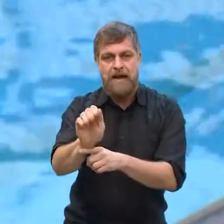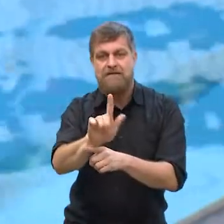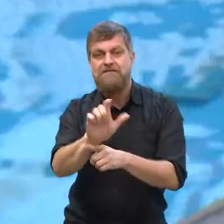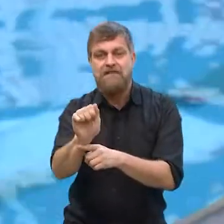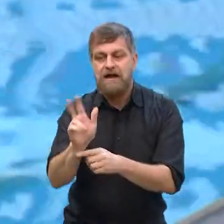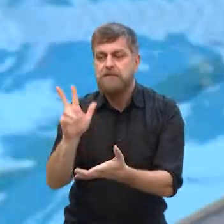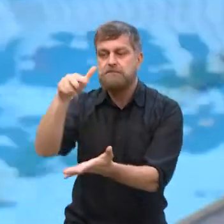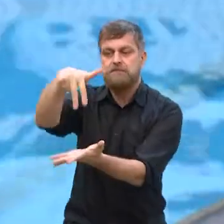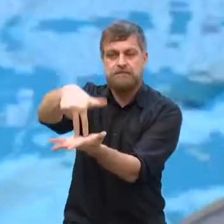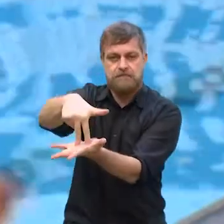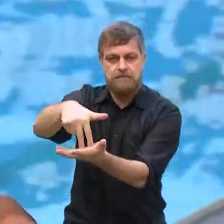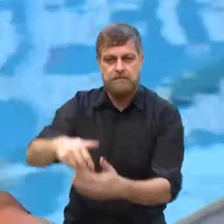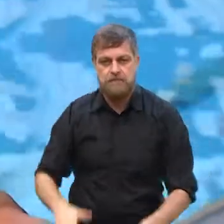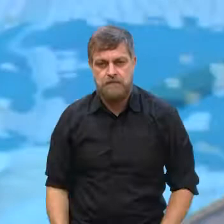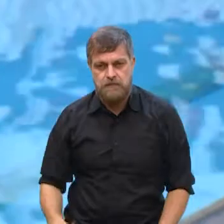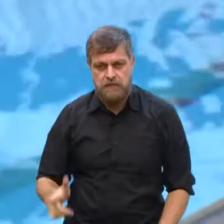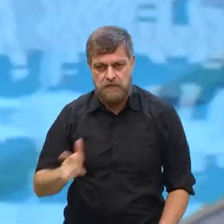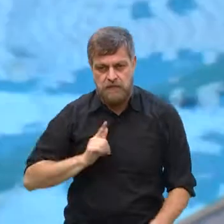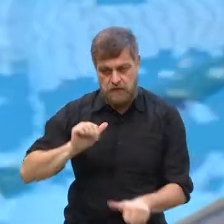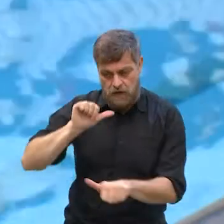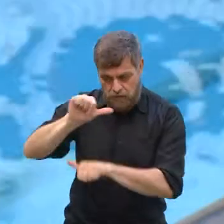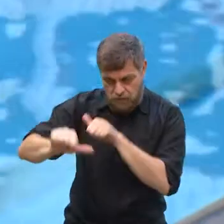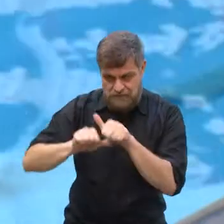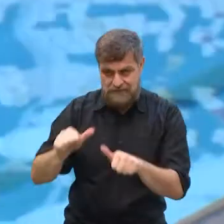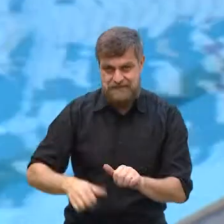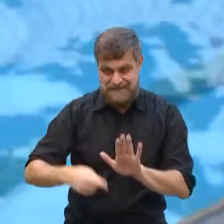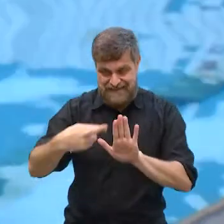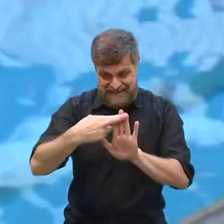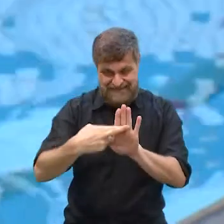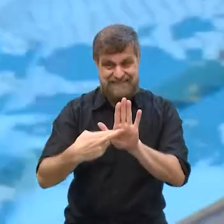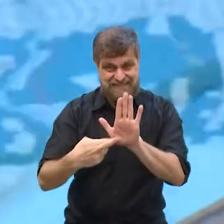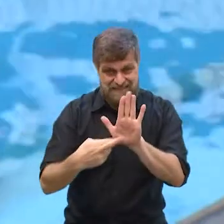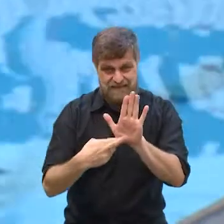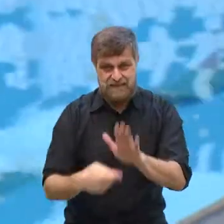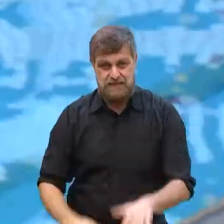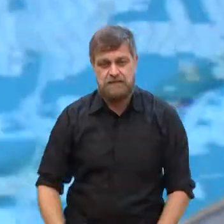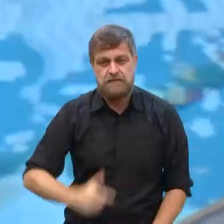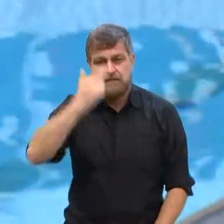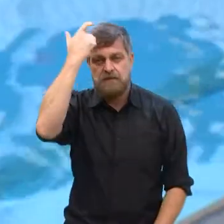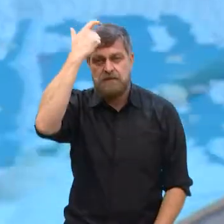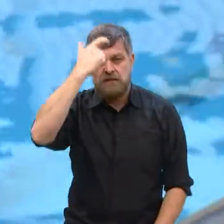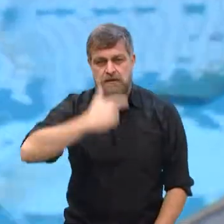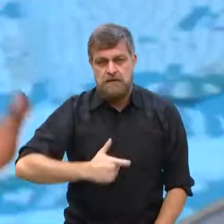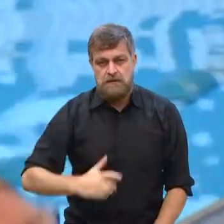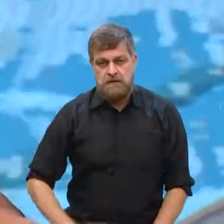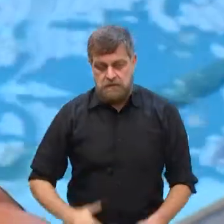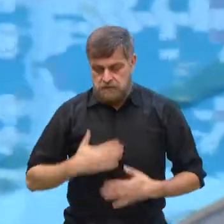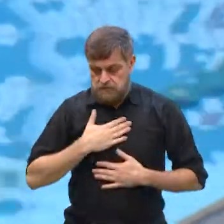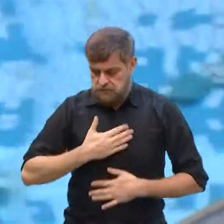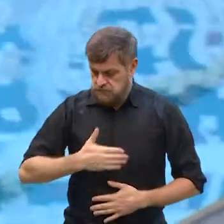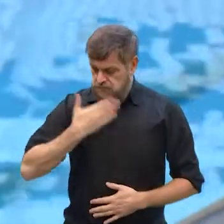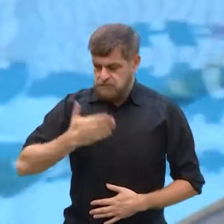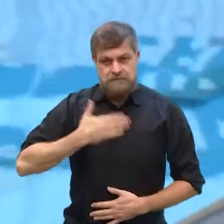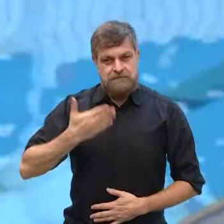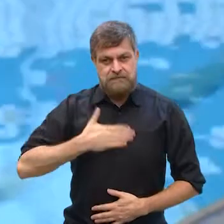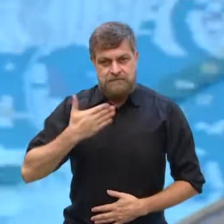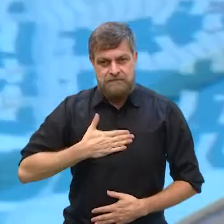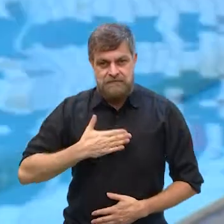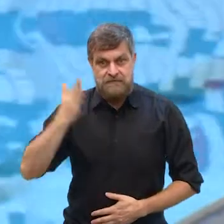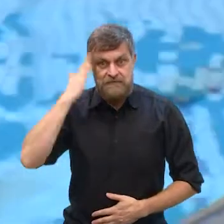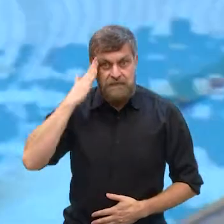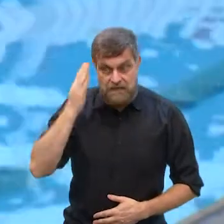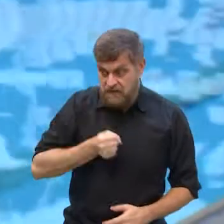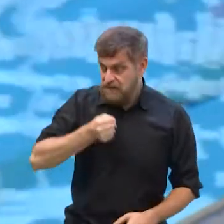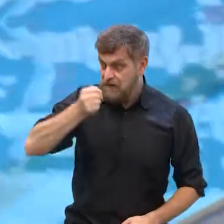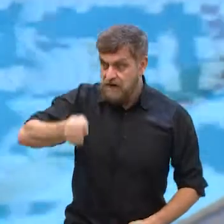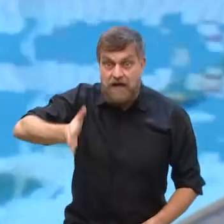Na verdade, essa foi uma mudança que houve nos critérios aí. Eu tive essa grata surpresa de saber que eu